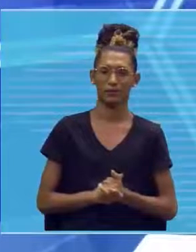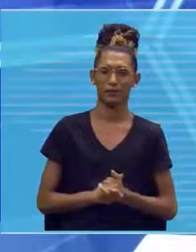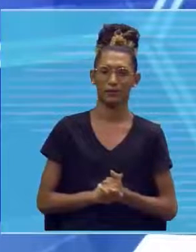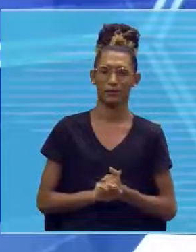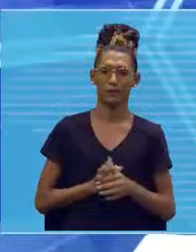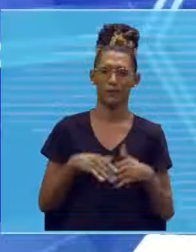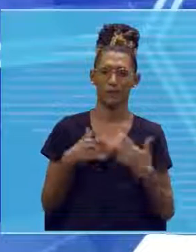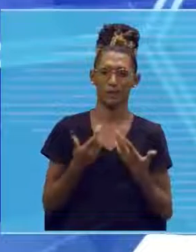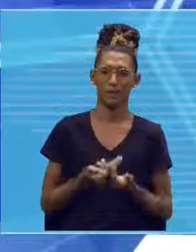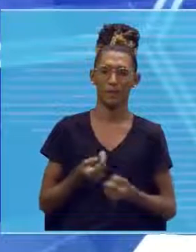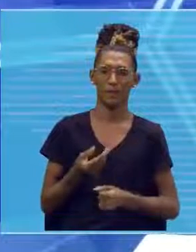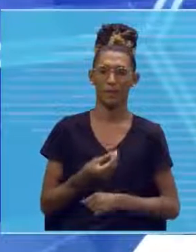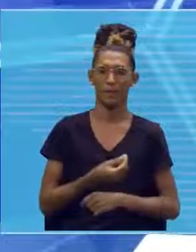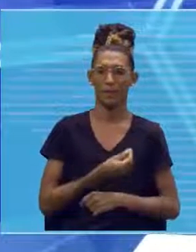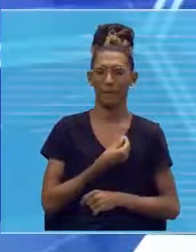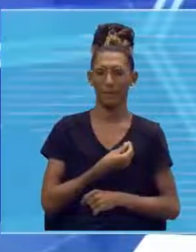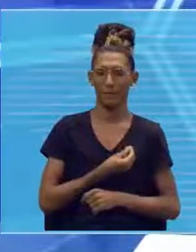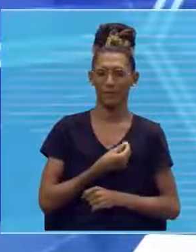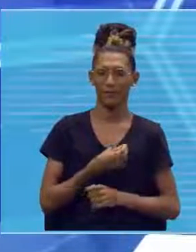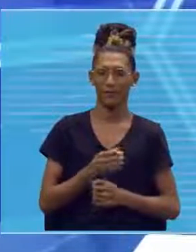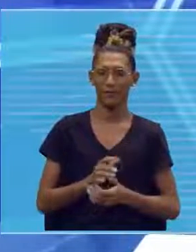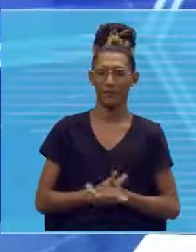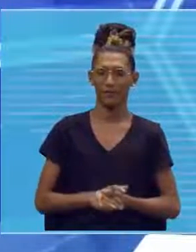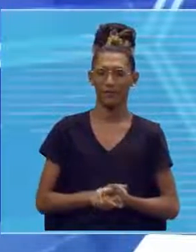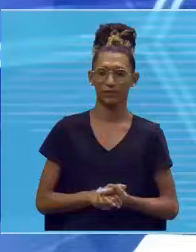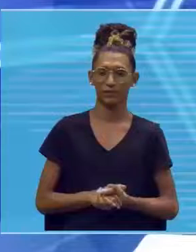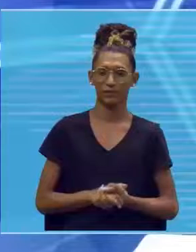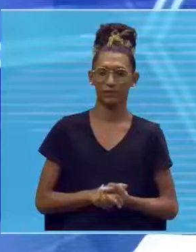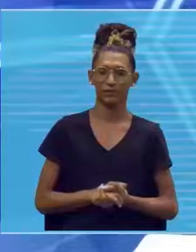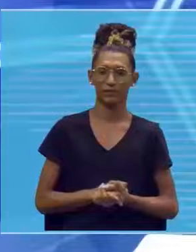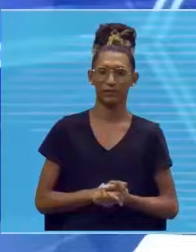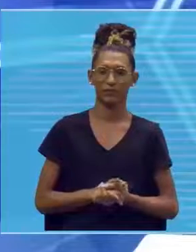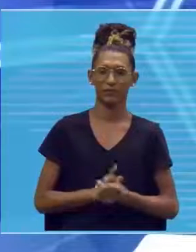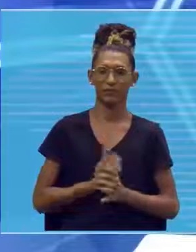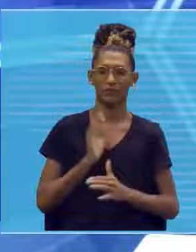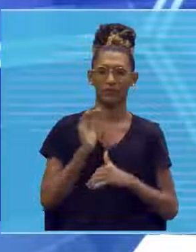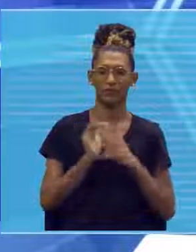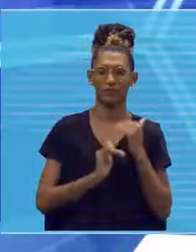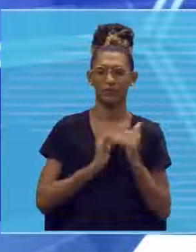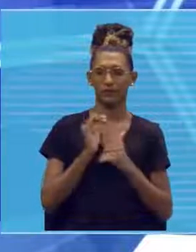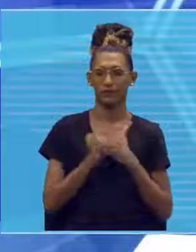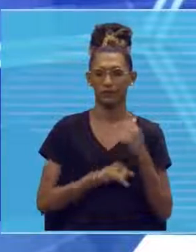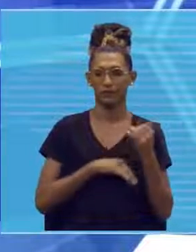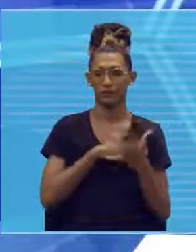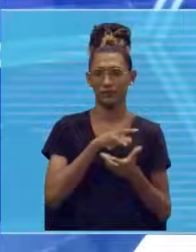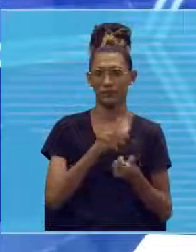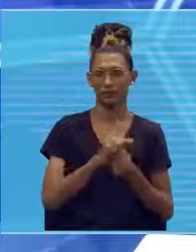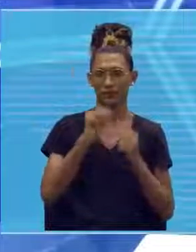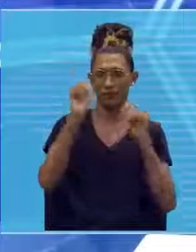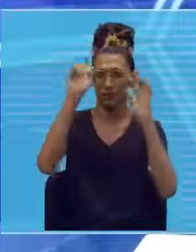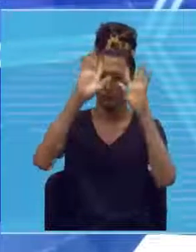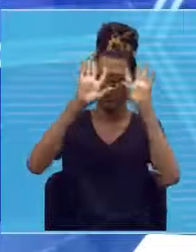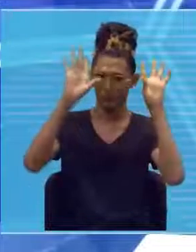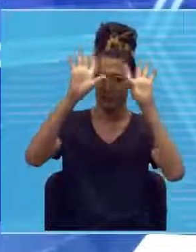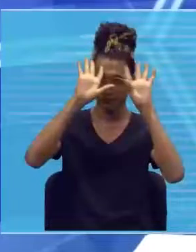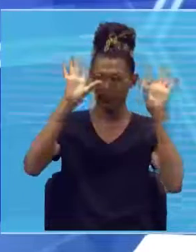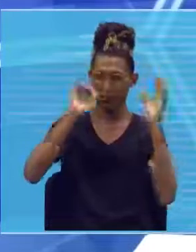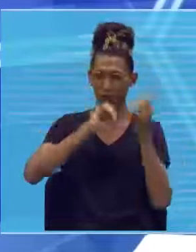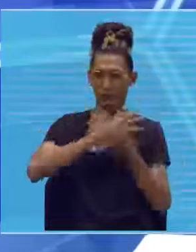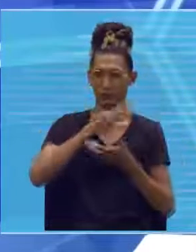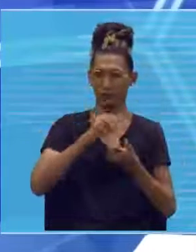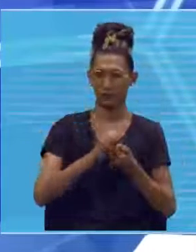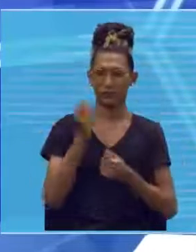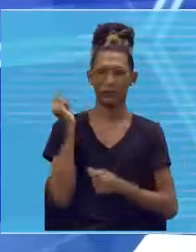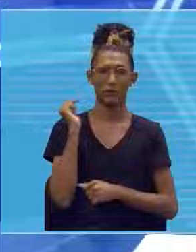então a vida do doente Heroes desenvolveu-se no mundo imaginário sagrado Esse Mundo